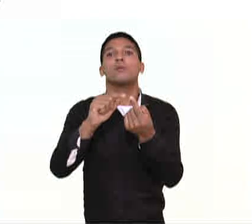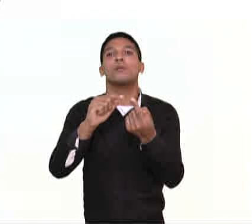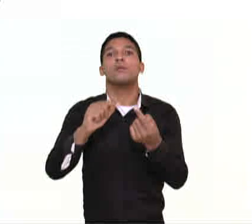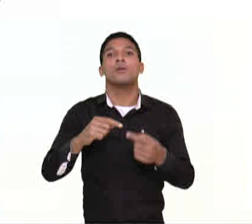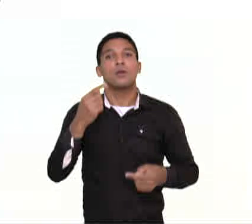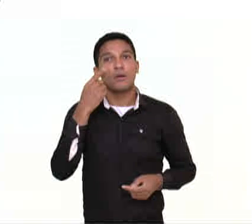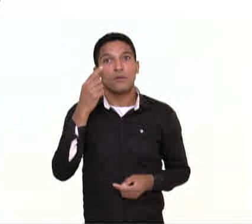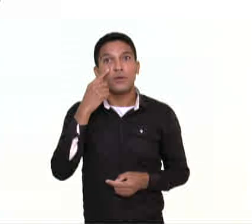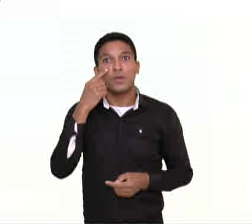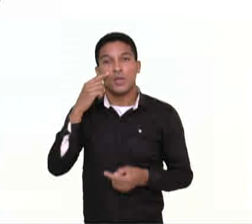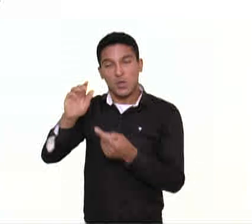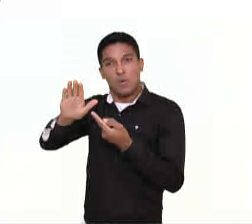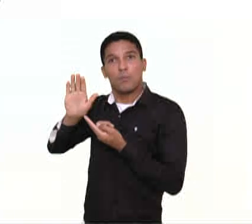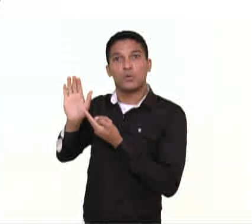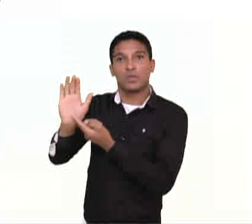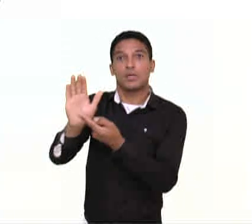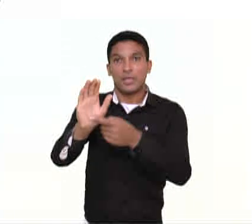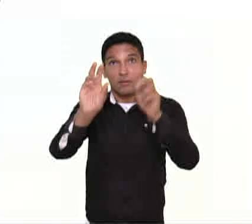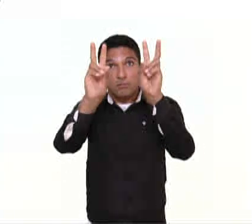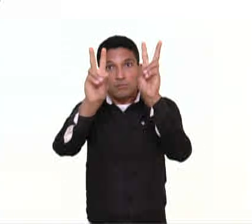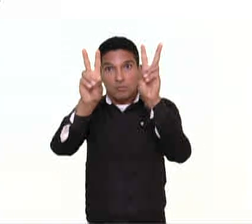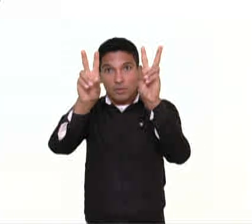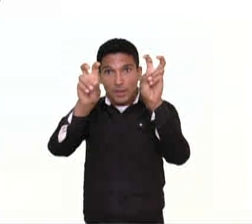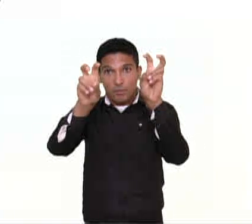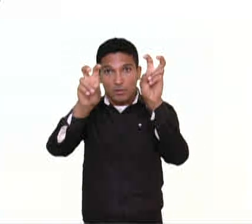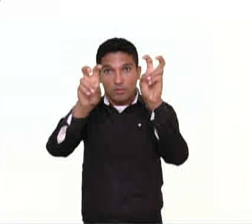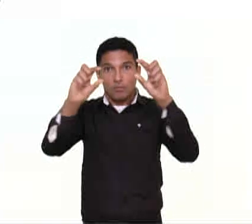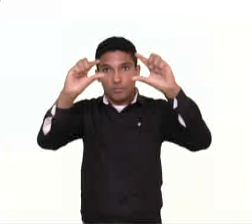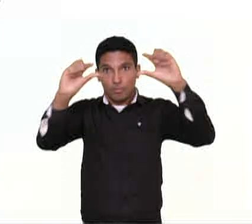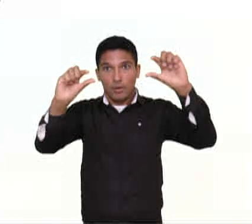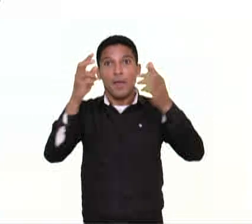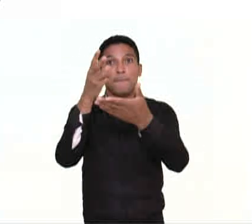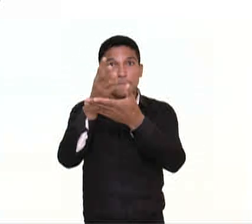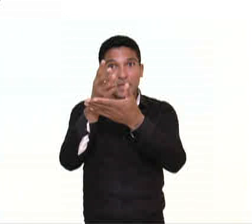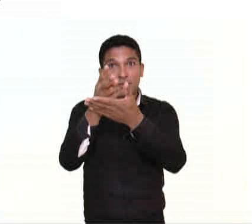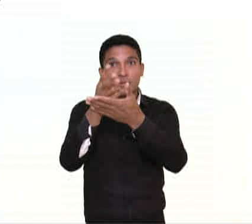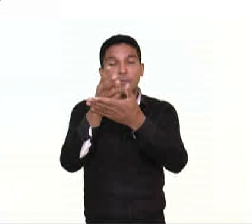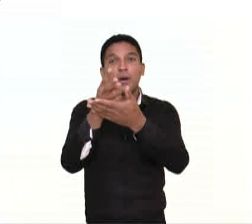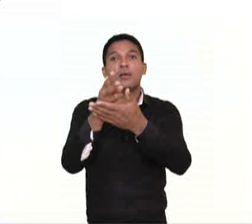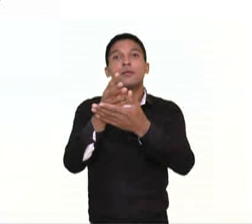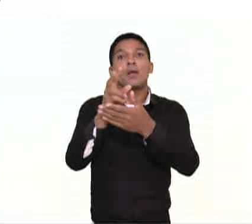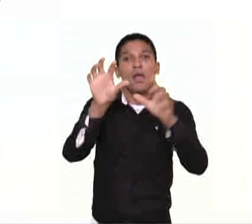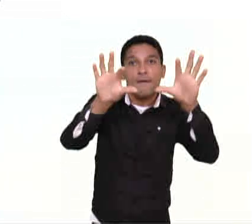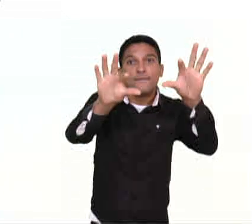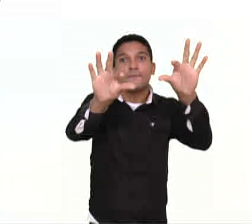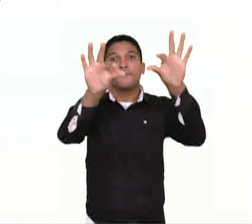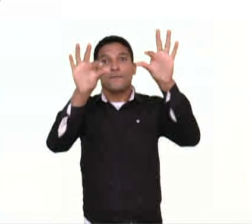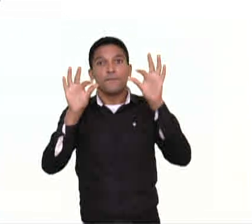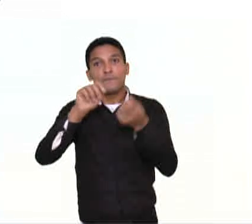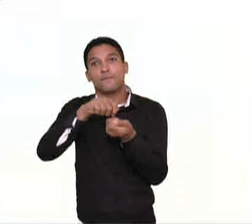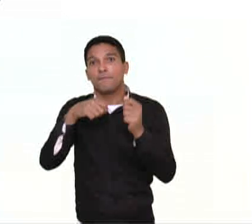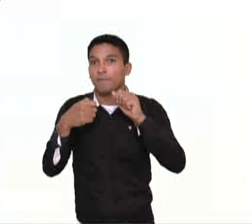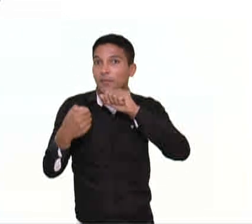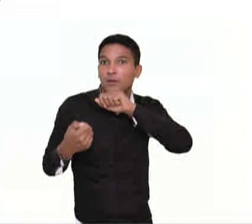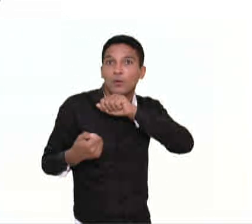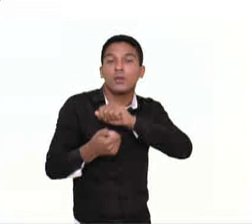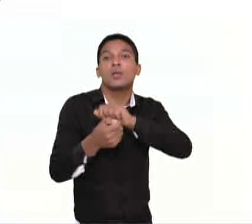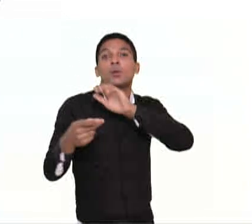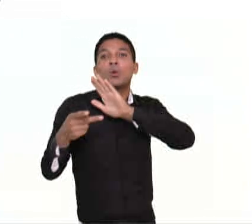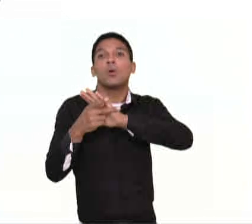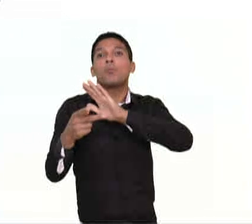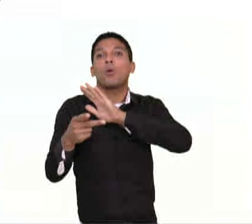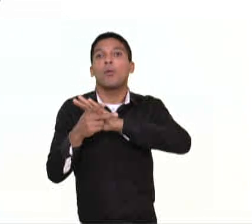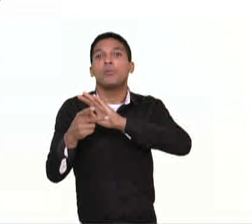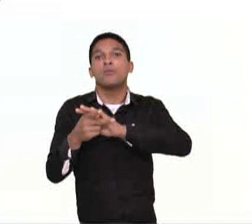ao leitor várias versões para o mesmo fato, informando, orientando e contribuindo para formar sua opinião.